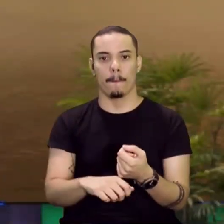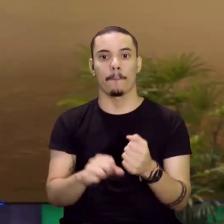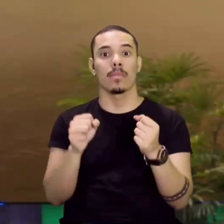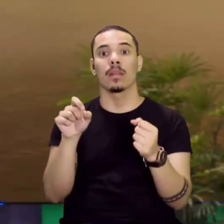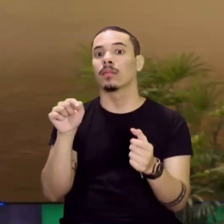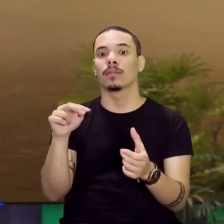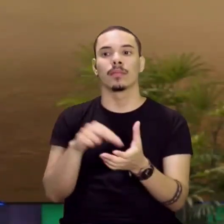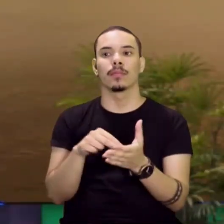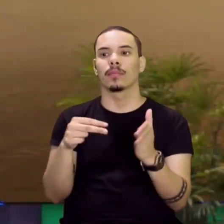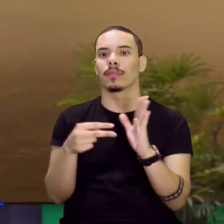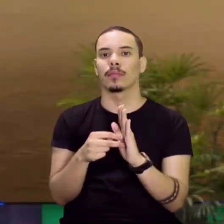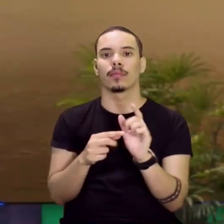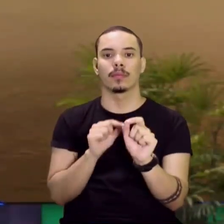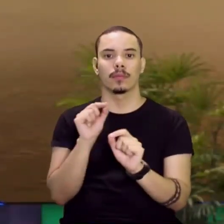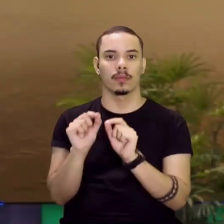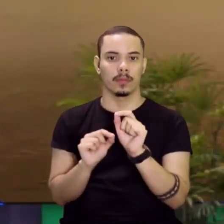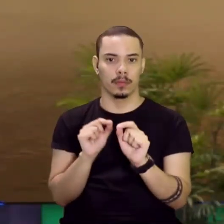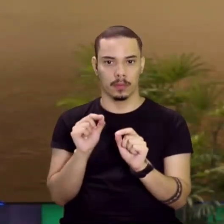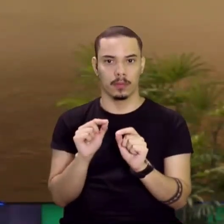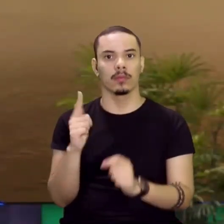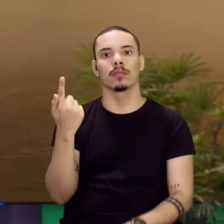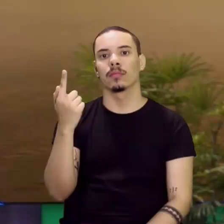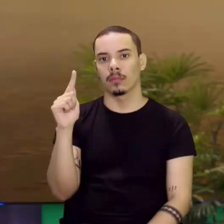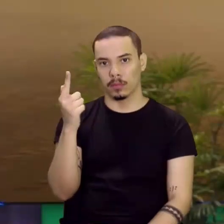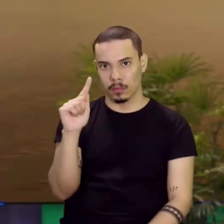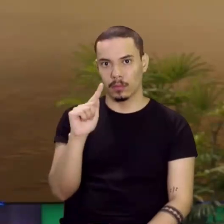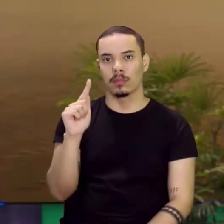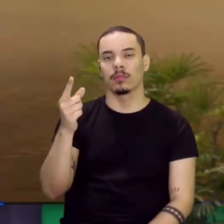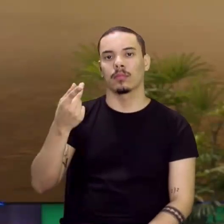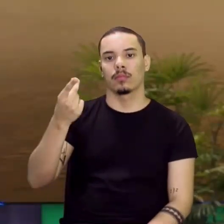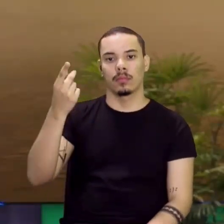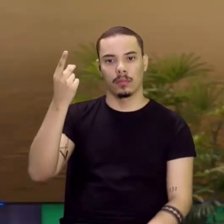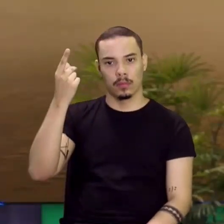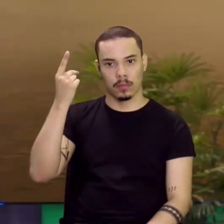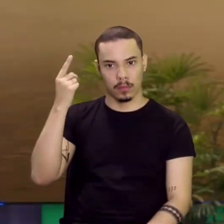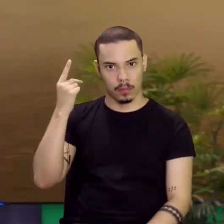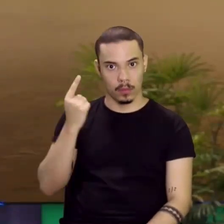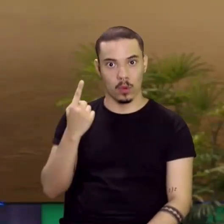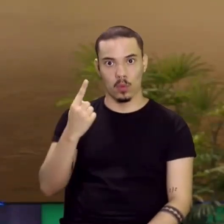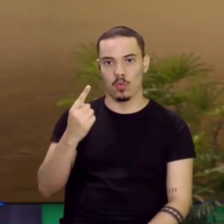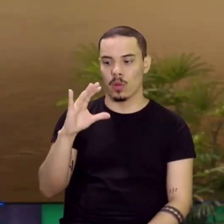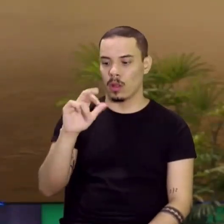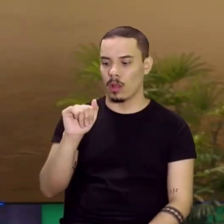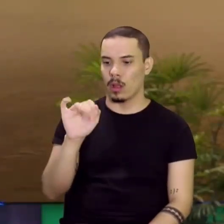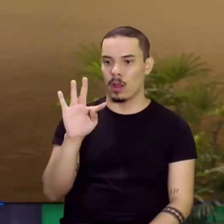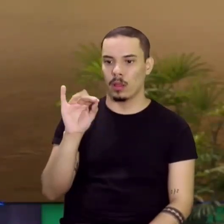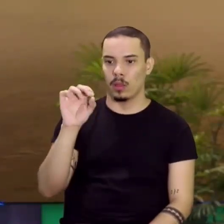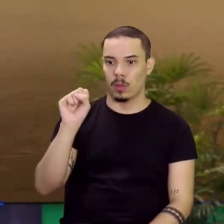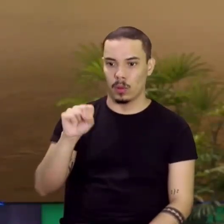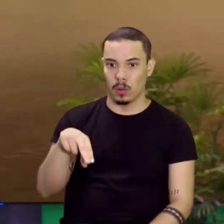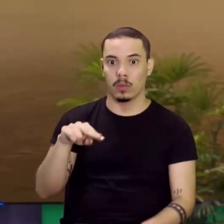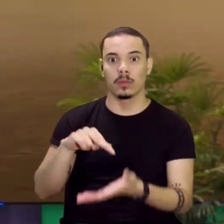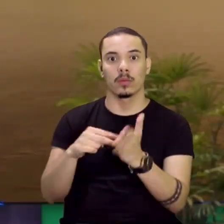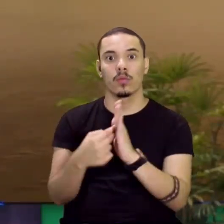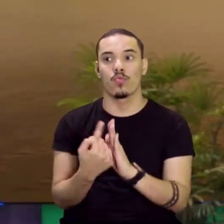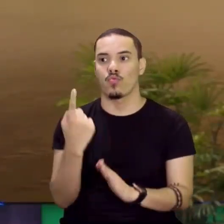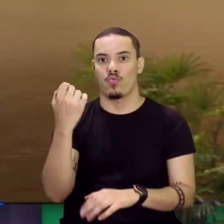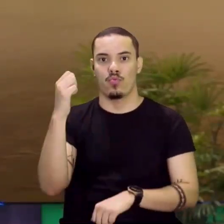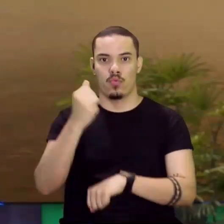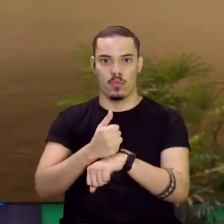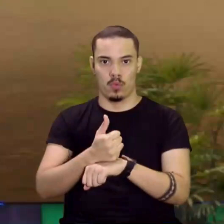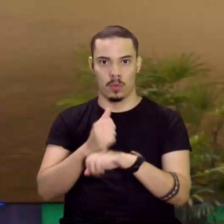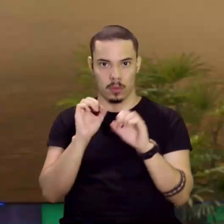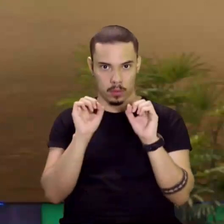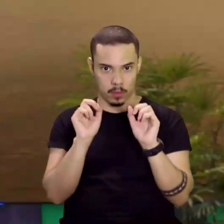isso é formação o quê? Geológica antiga, um cráton, um escudo.